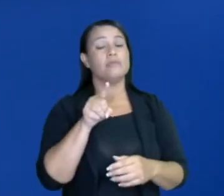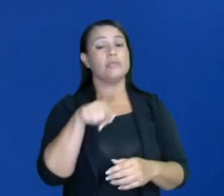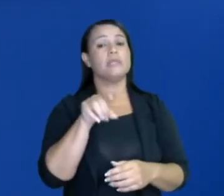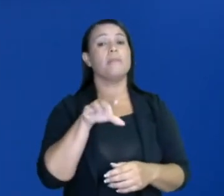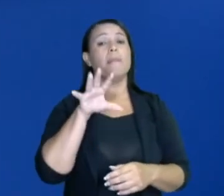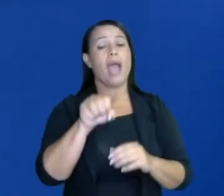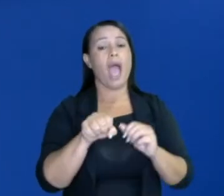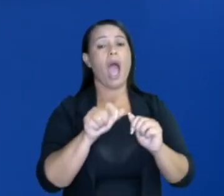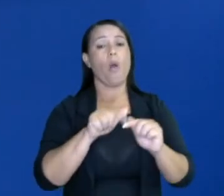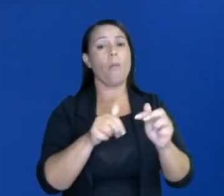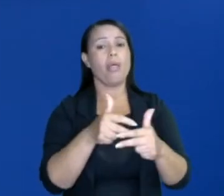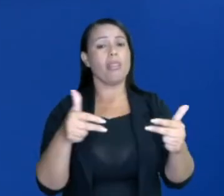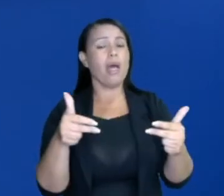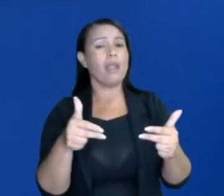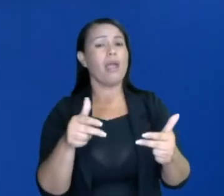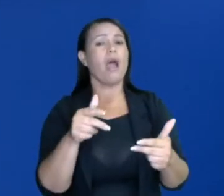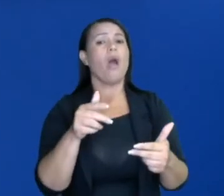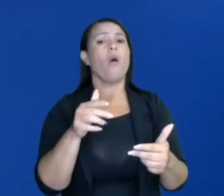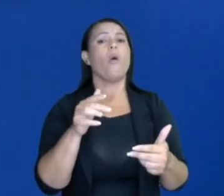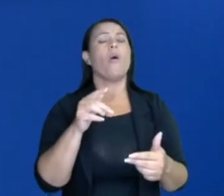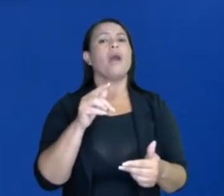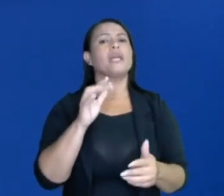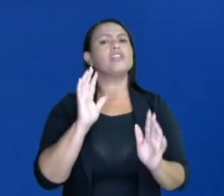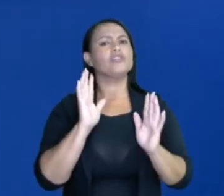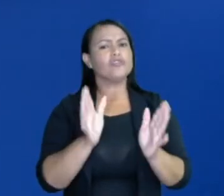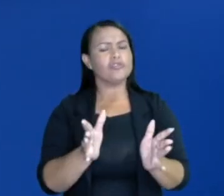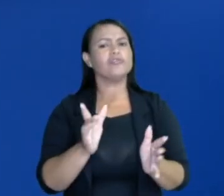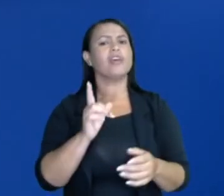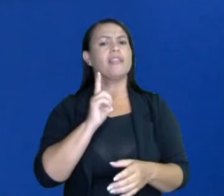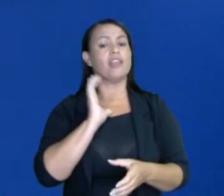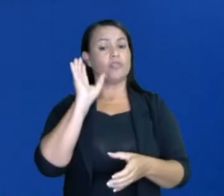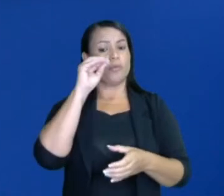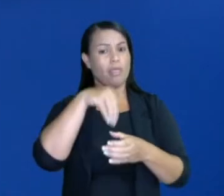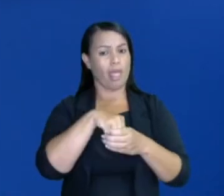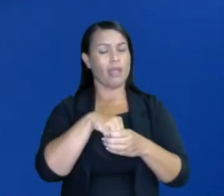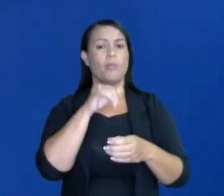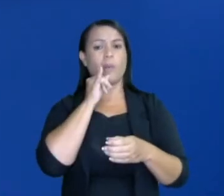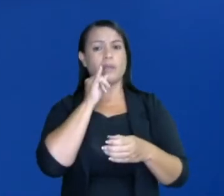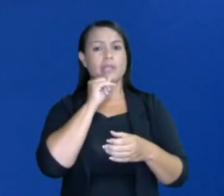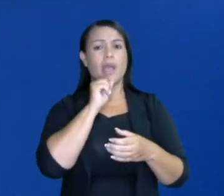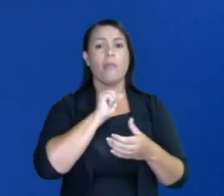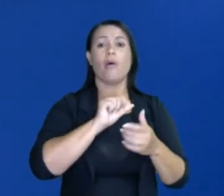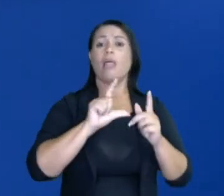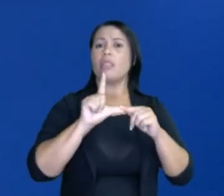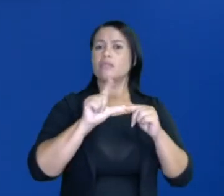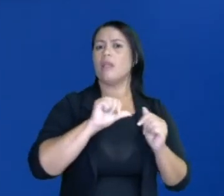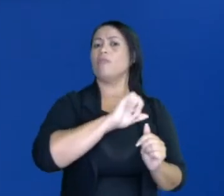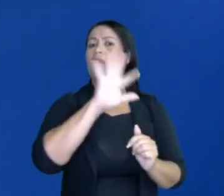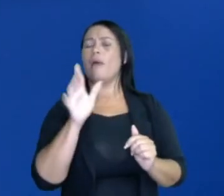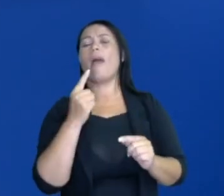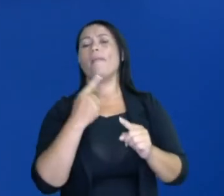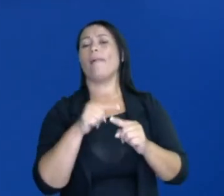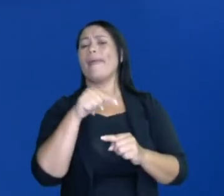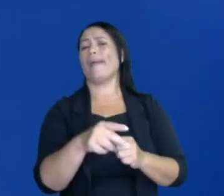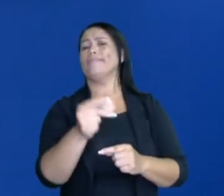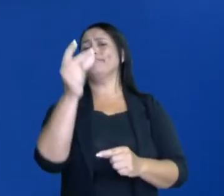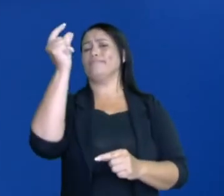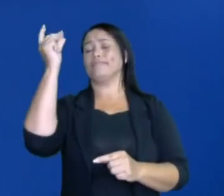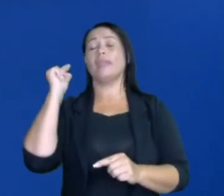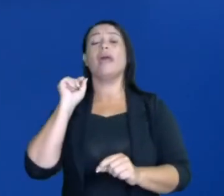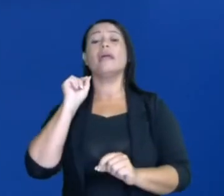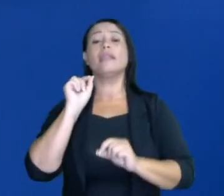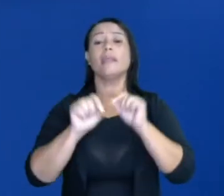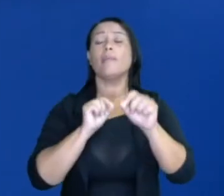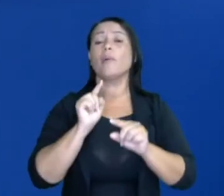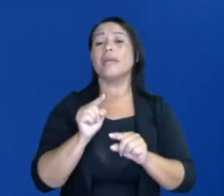pegar algum material que eles ainda estejam dentro do alfabeto, você já sabe que está ali porque é antigo. E outra coisa é